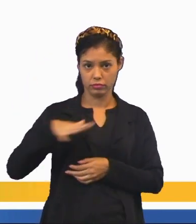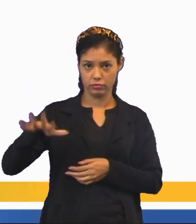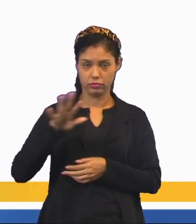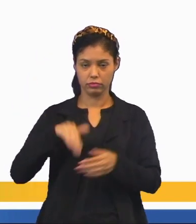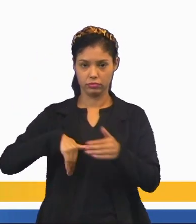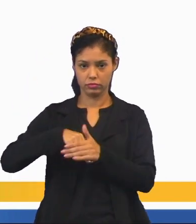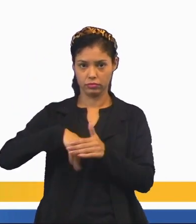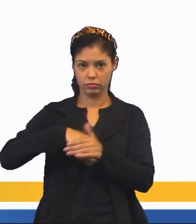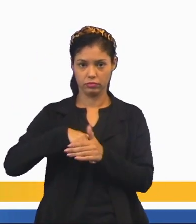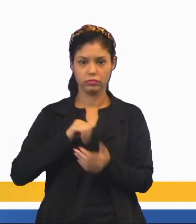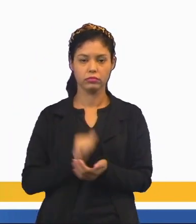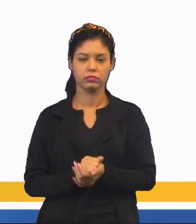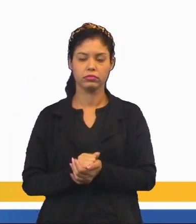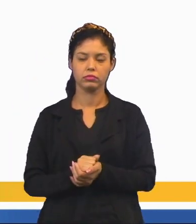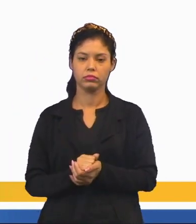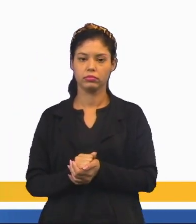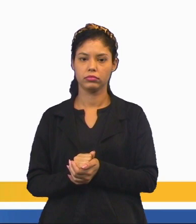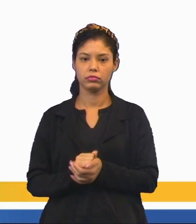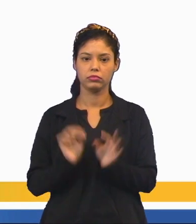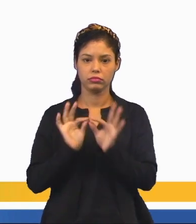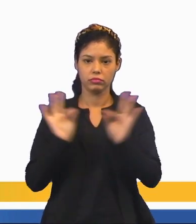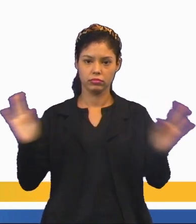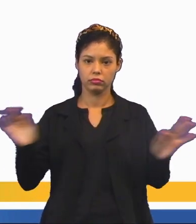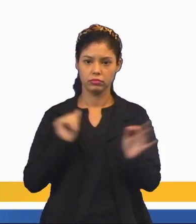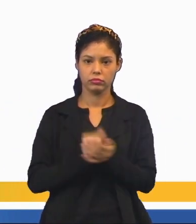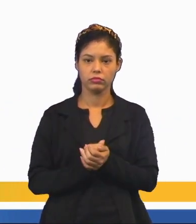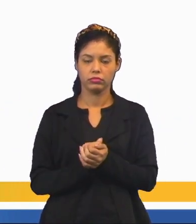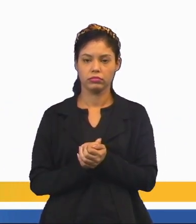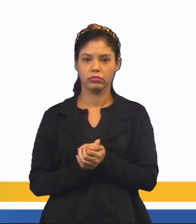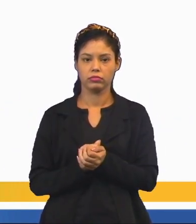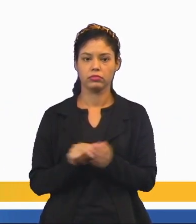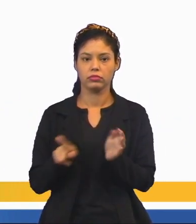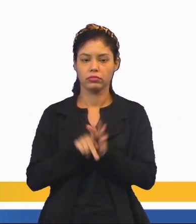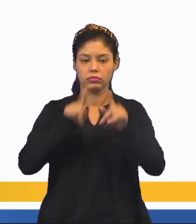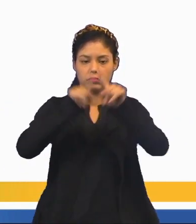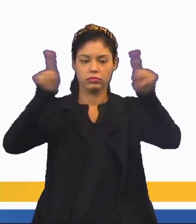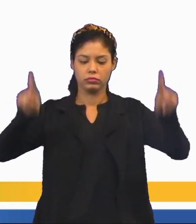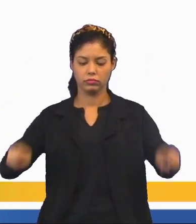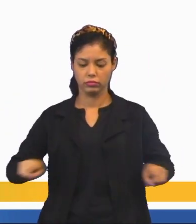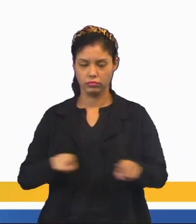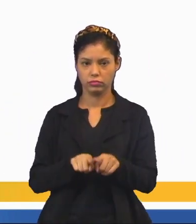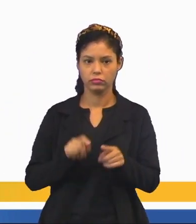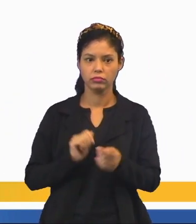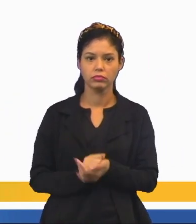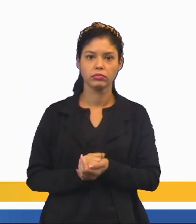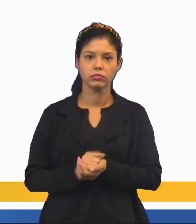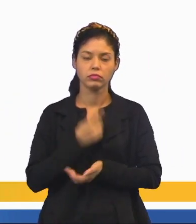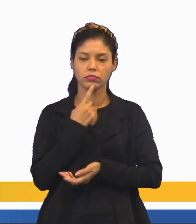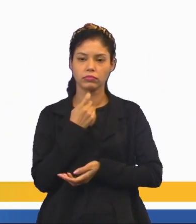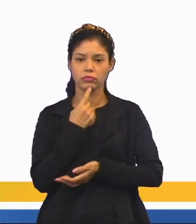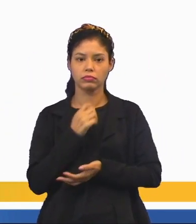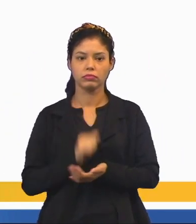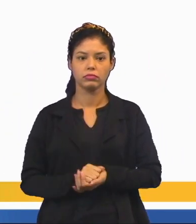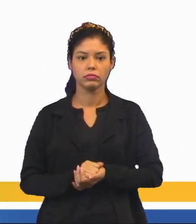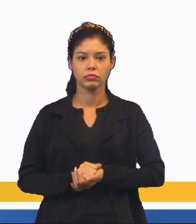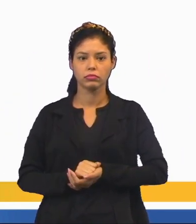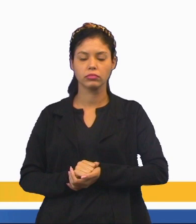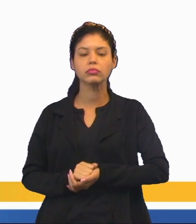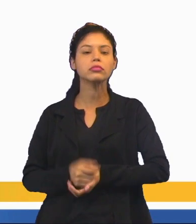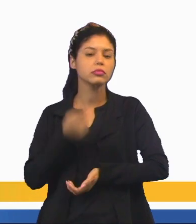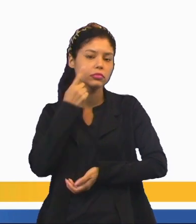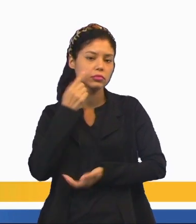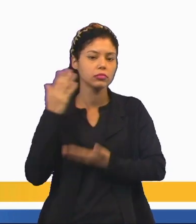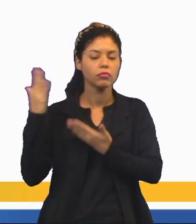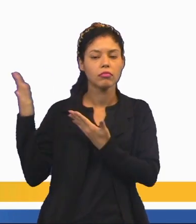Observe um campo de futebol, o perímetro dele e o seu contorno, que está de vermelho.